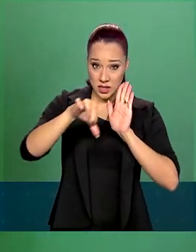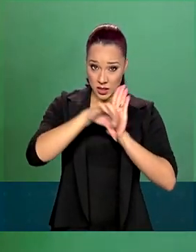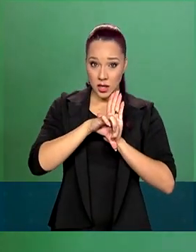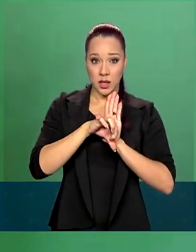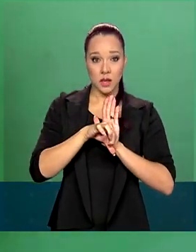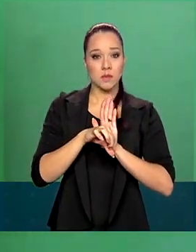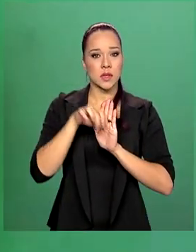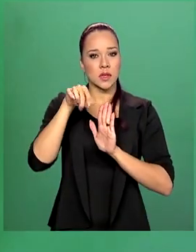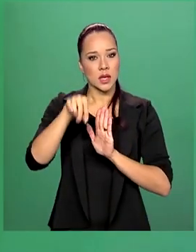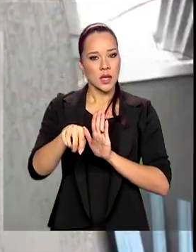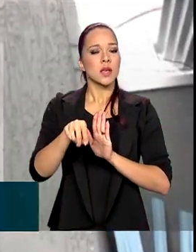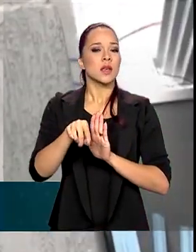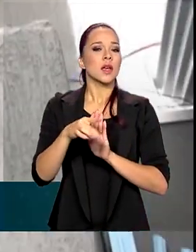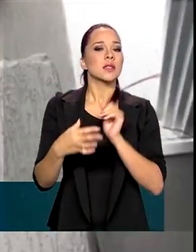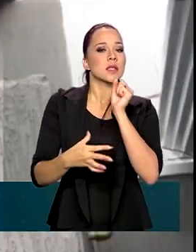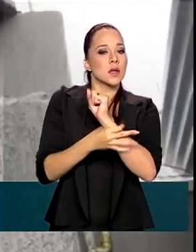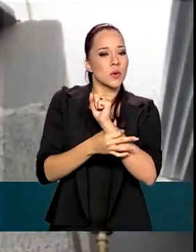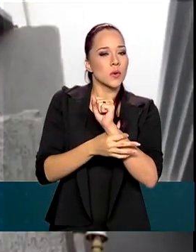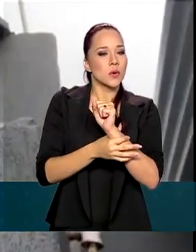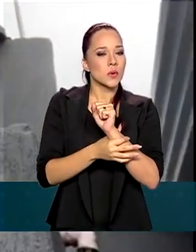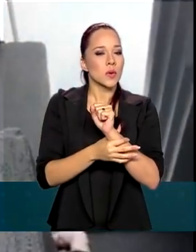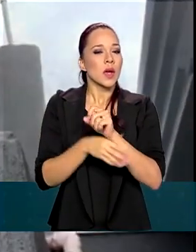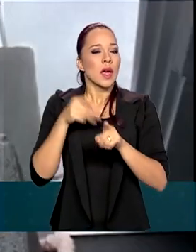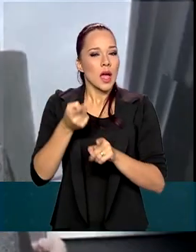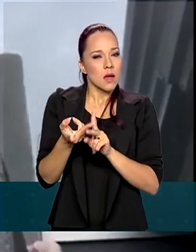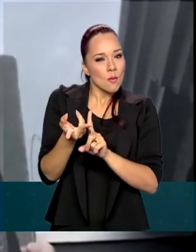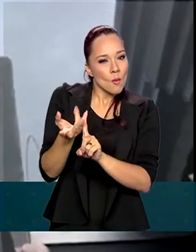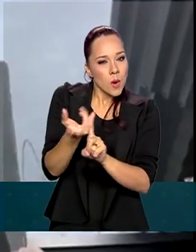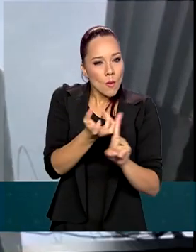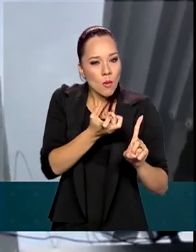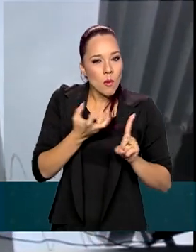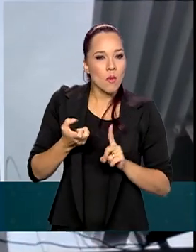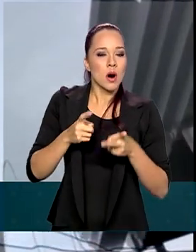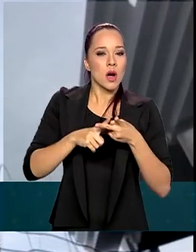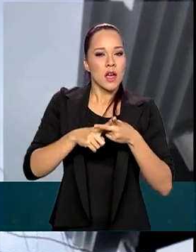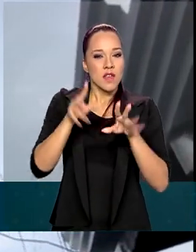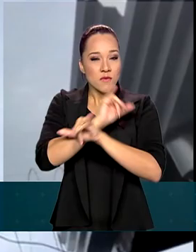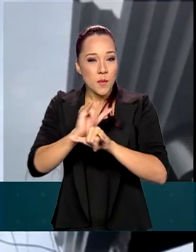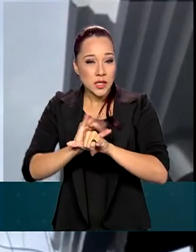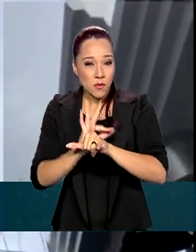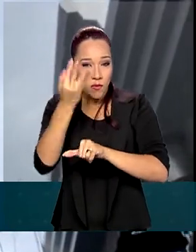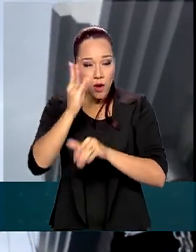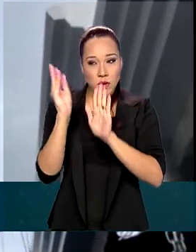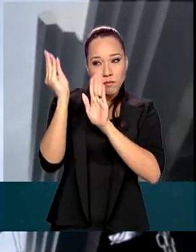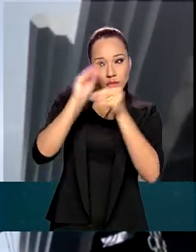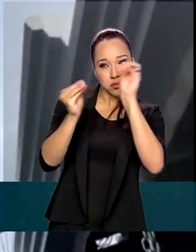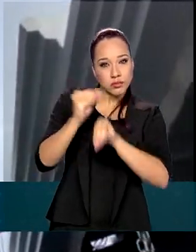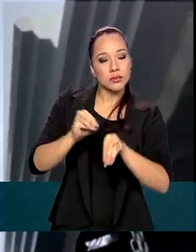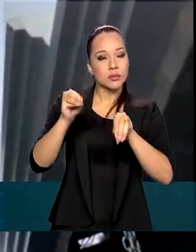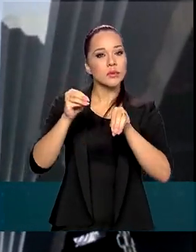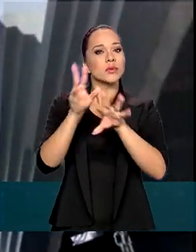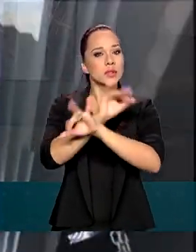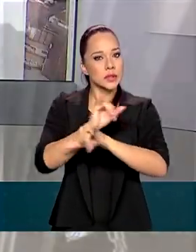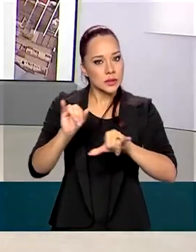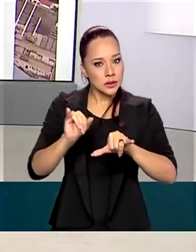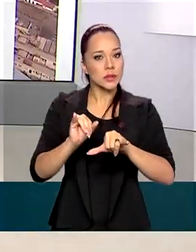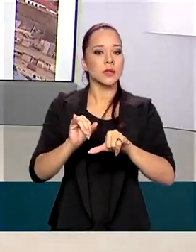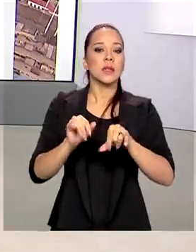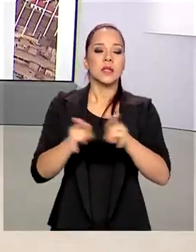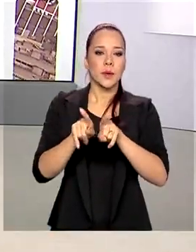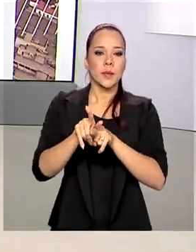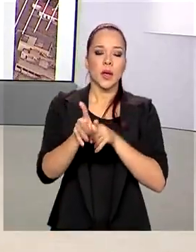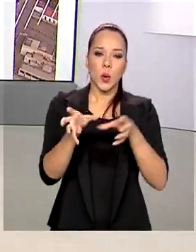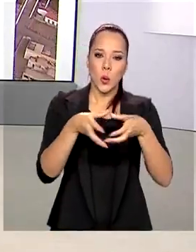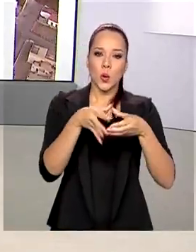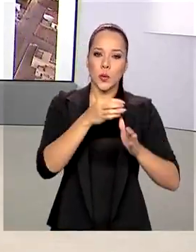operação Seguro Fake 2 são estelionato previdenciário, inserção de dados falsos em sistema de informação e organização